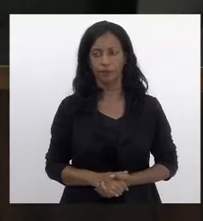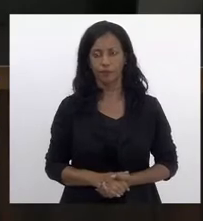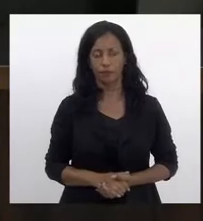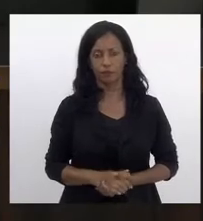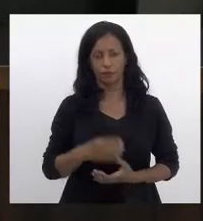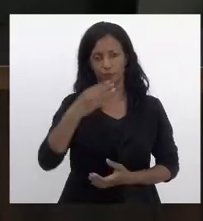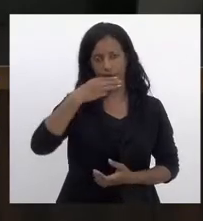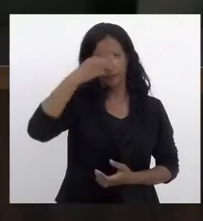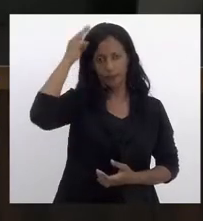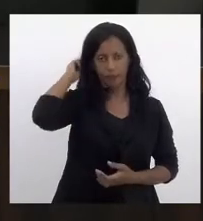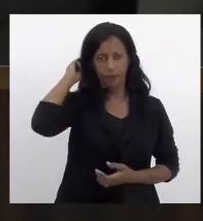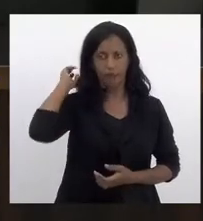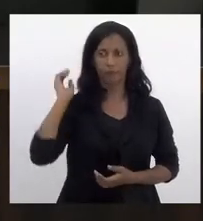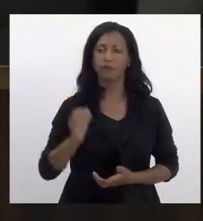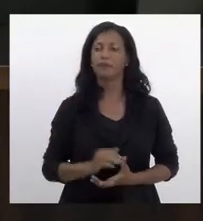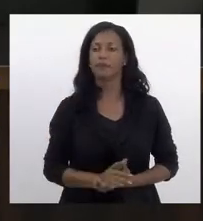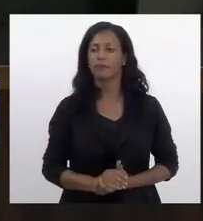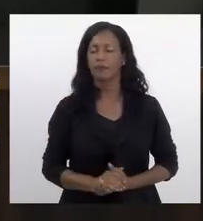Márcio Pacheco.